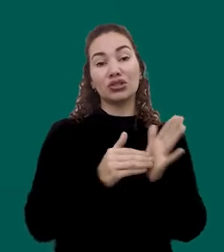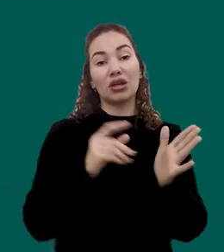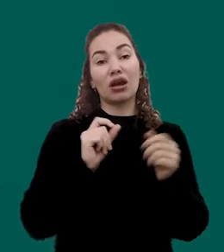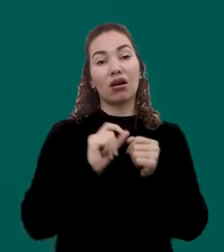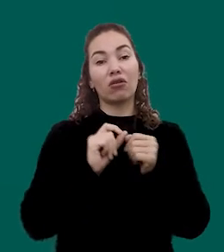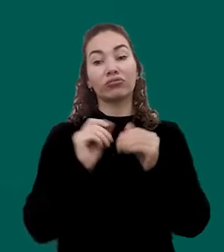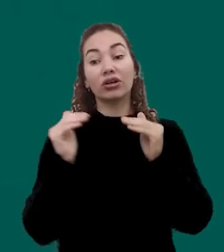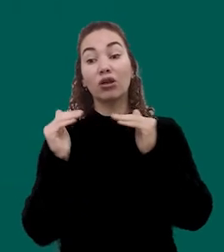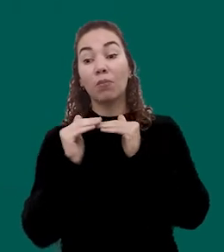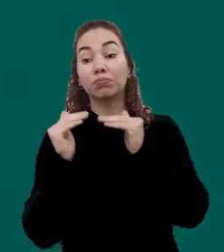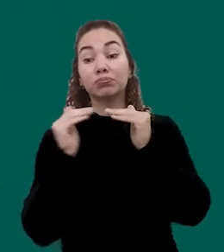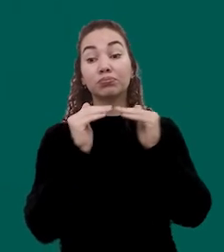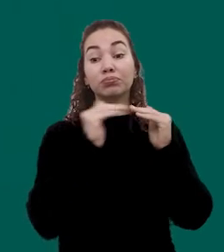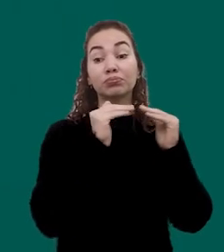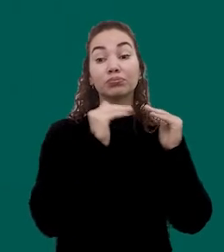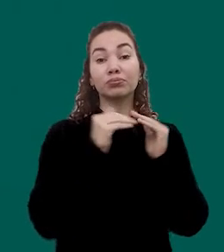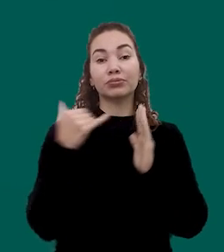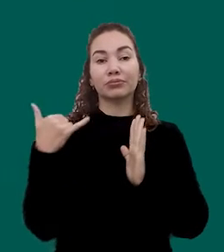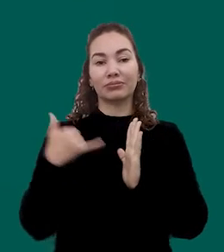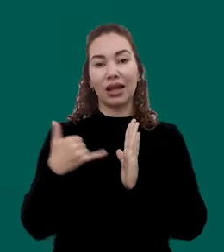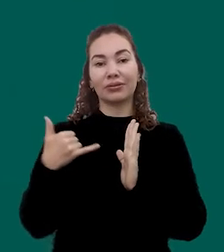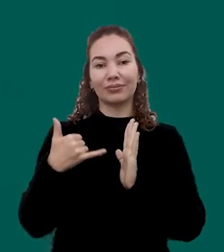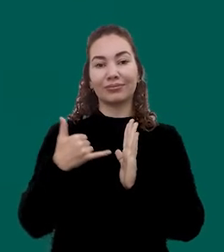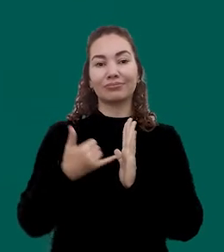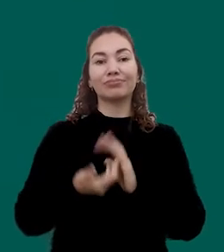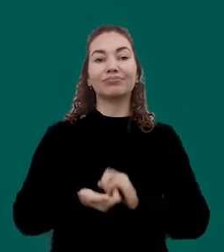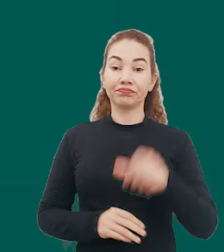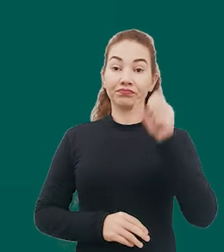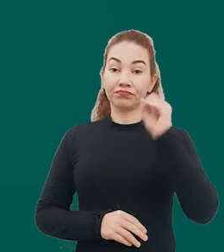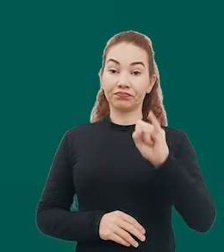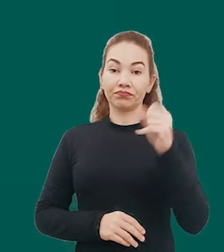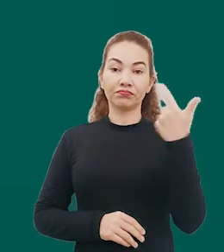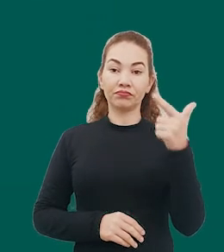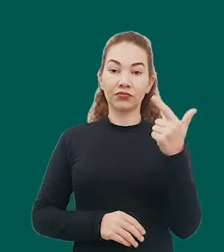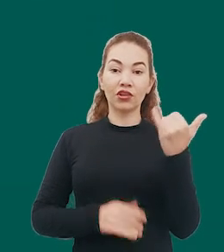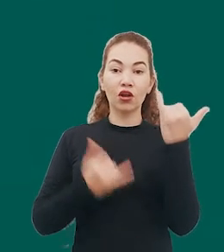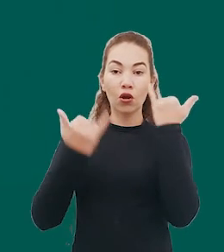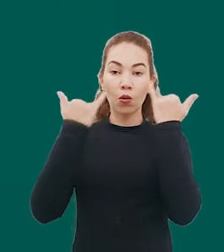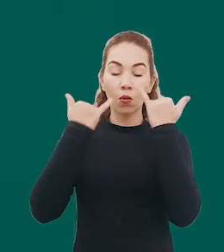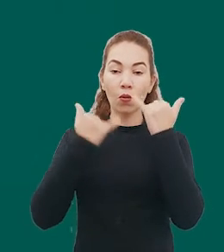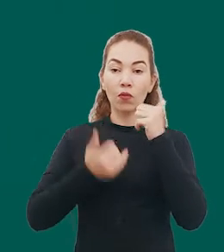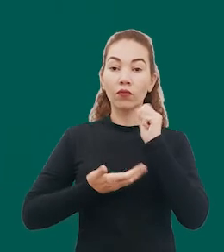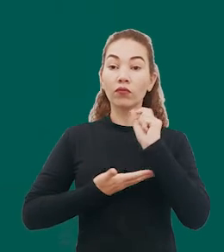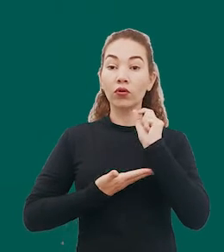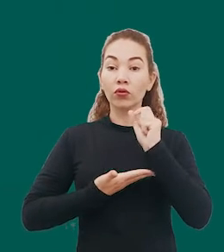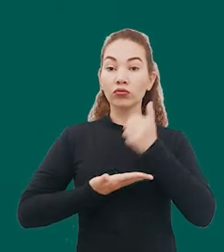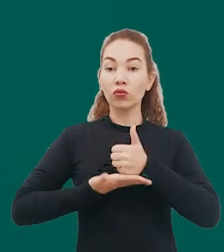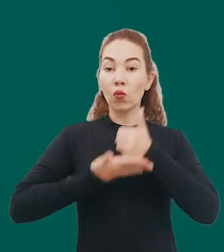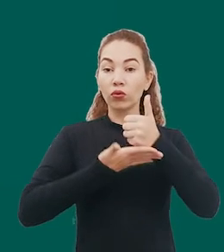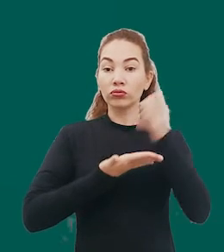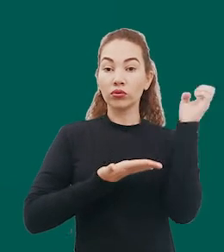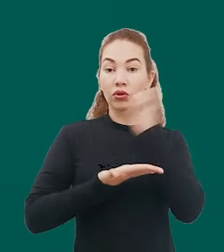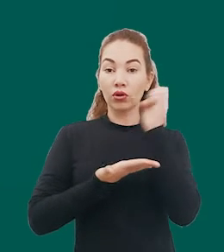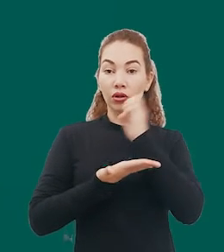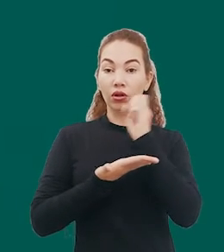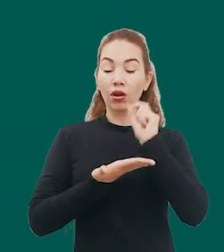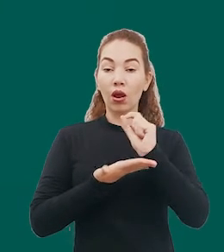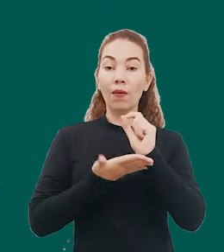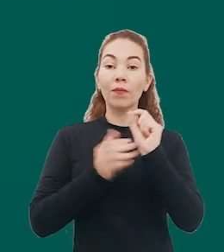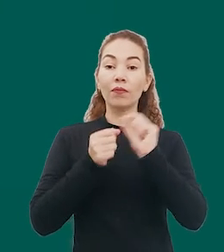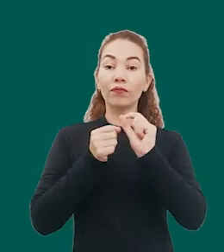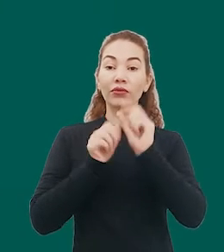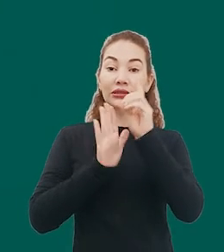cruzamento de dados. Se nós não fizermos essa informação do auxílio emergencial, a nossa declaração irá entrar